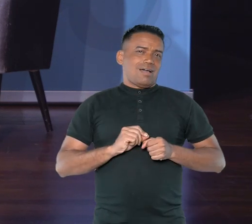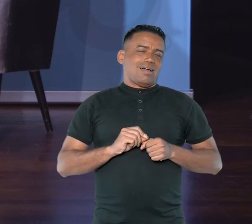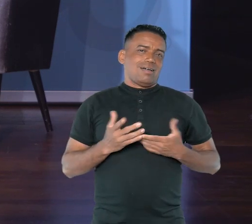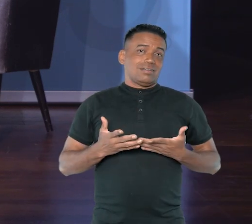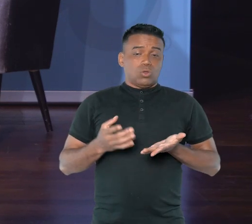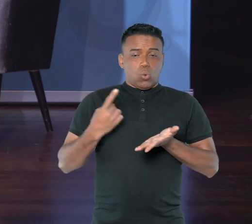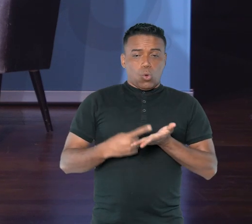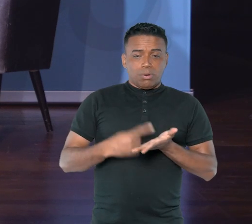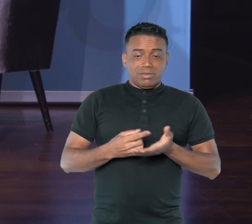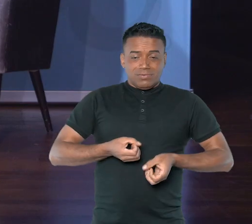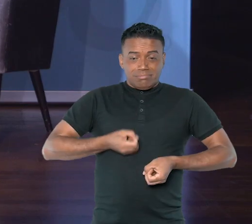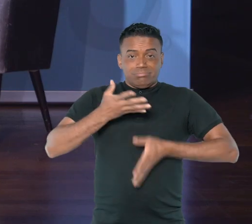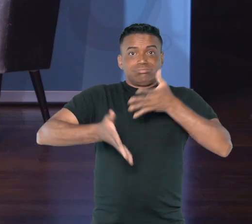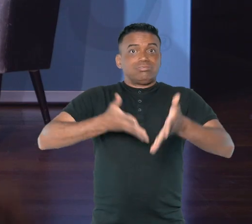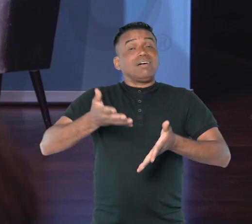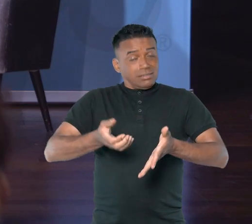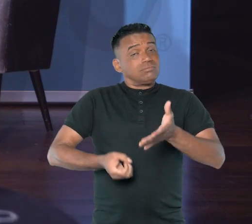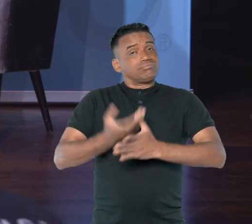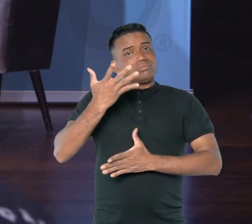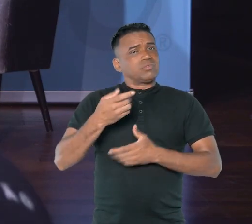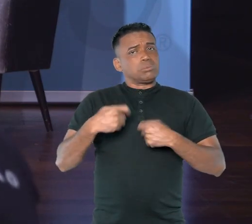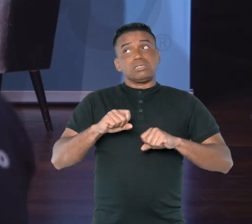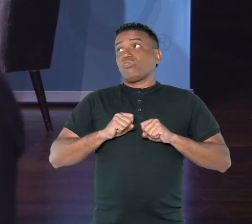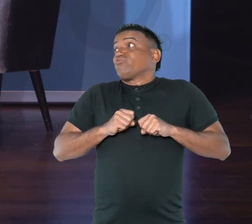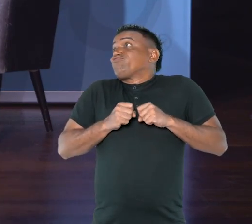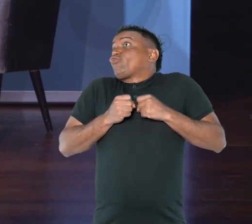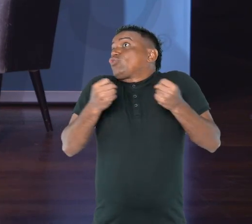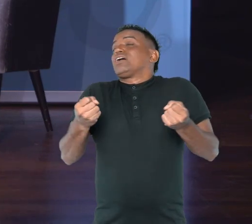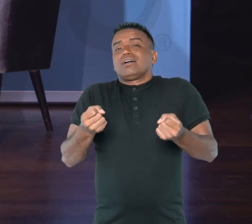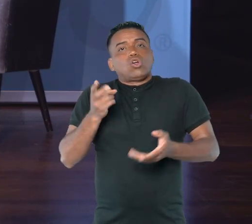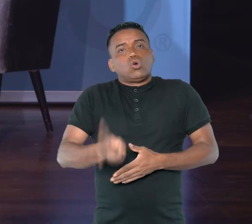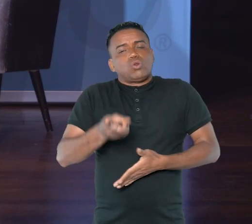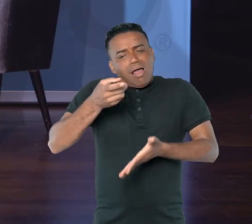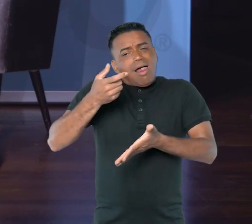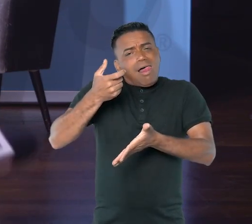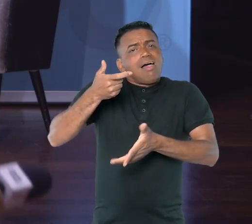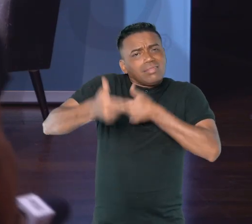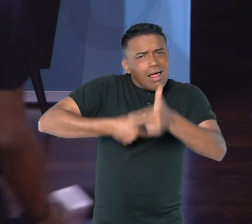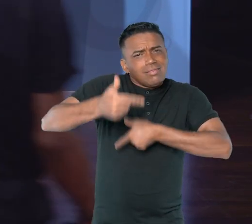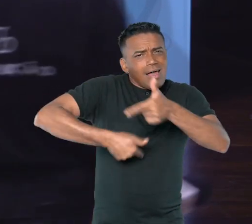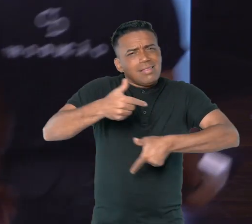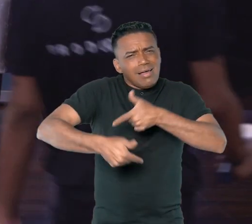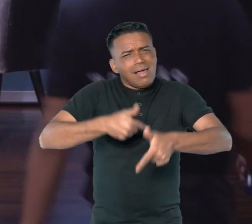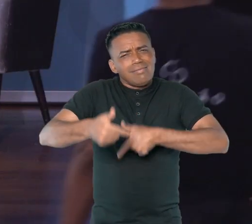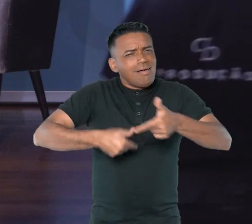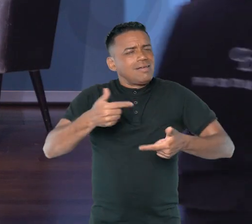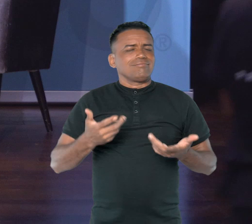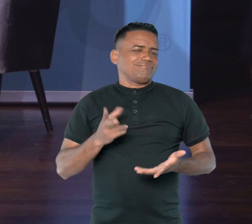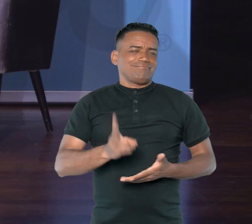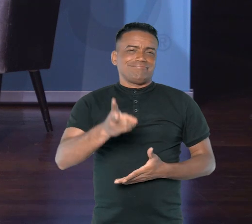se manifesta naquilo que você faz. É inevitável. Você não precisa se esforçar para isso. É só continuar trabalhando. Keep walking, né? Keep doing.